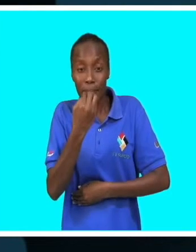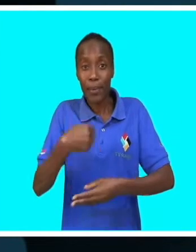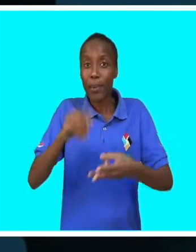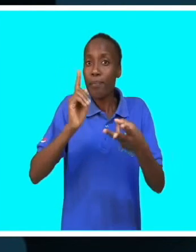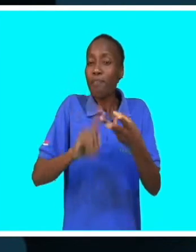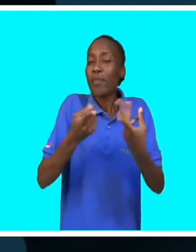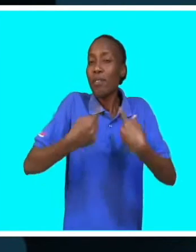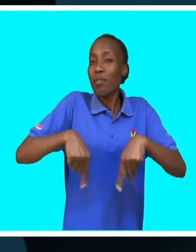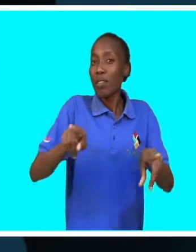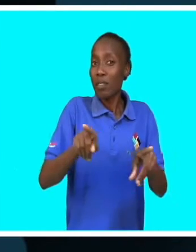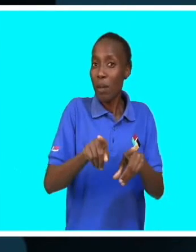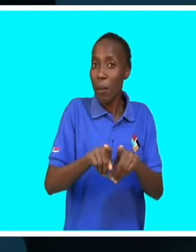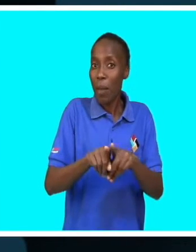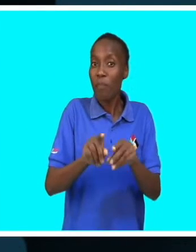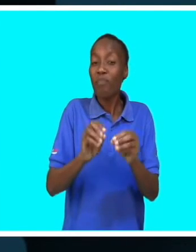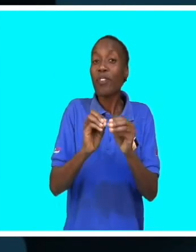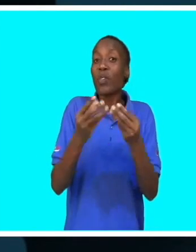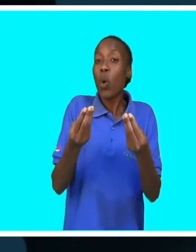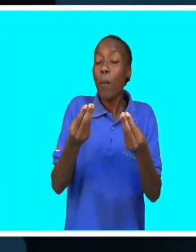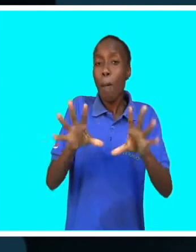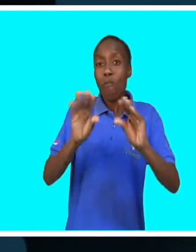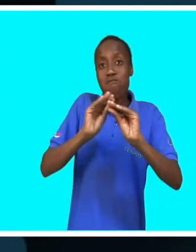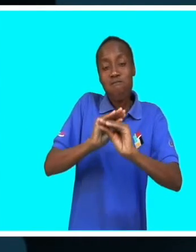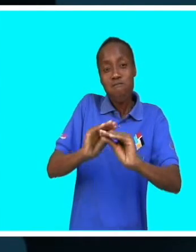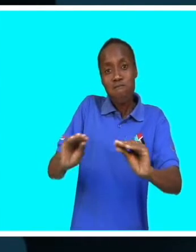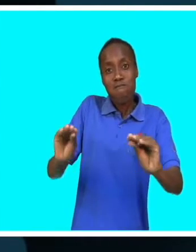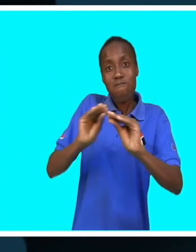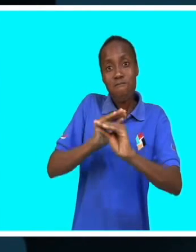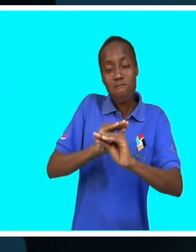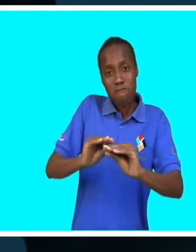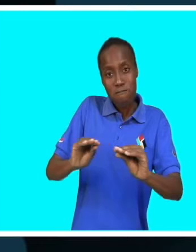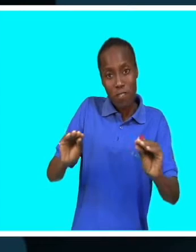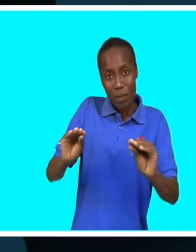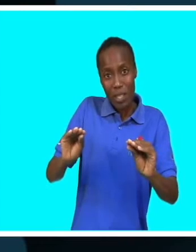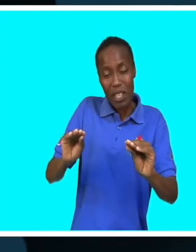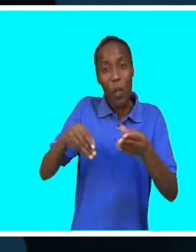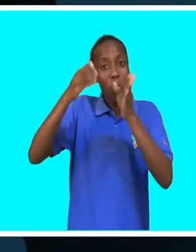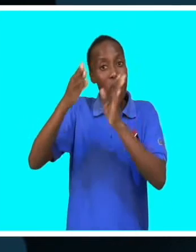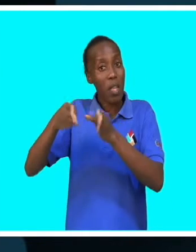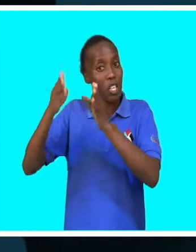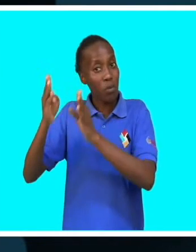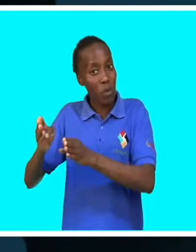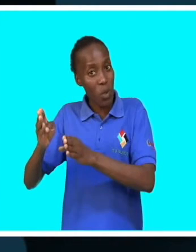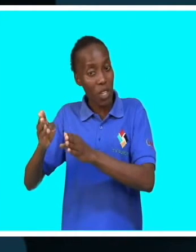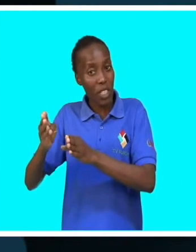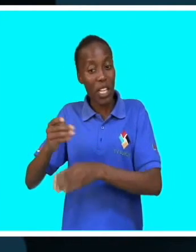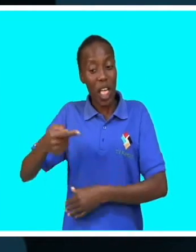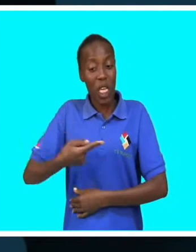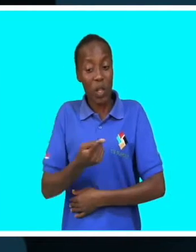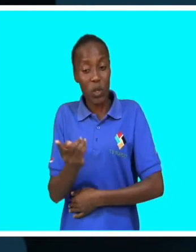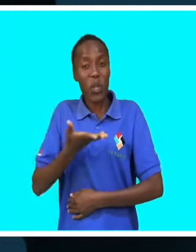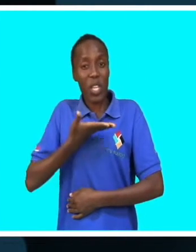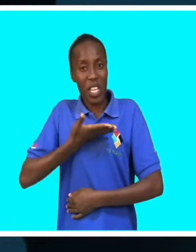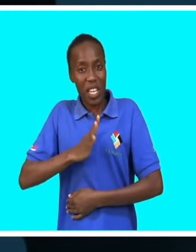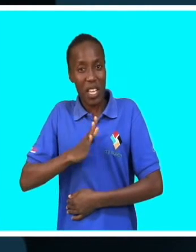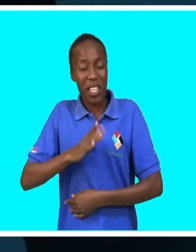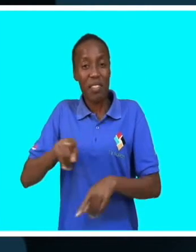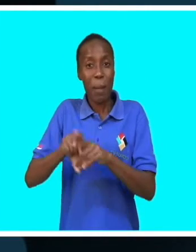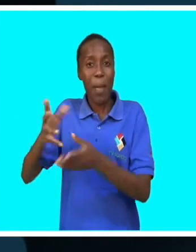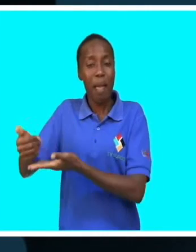assim como a formação vocacional. Isto é o que nós,